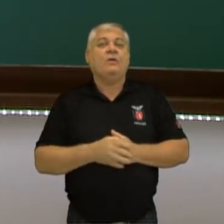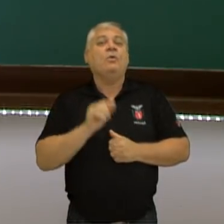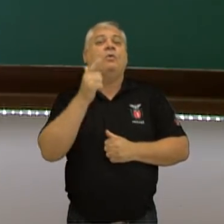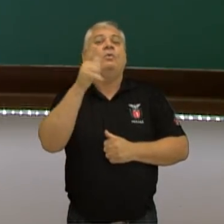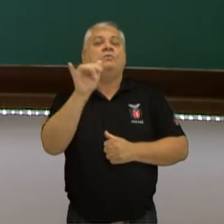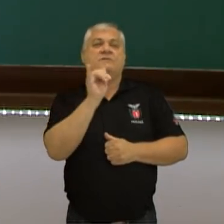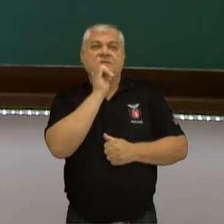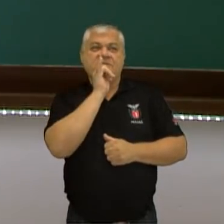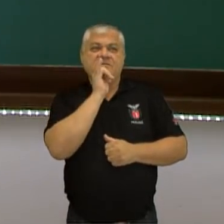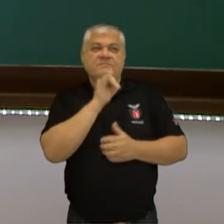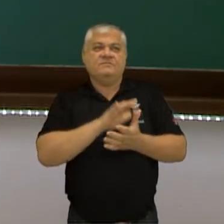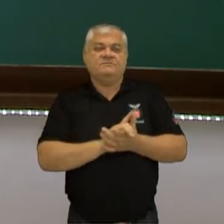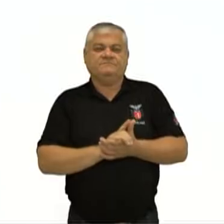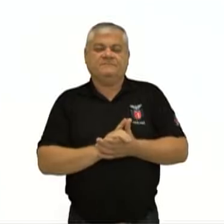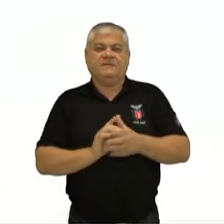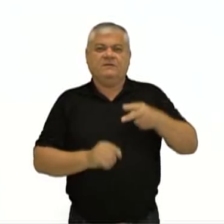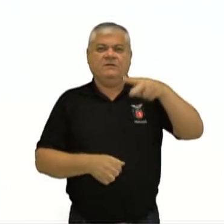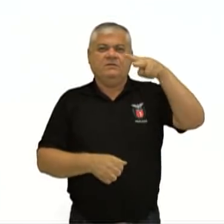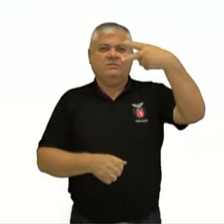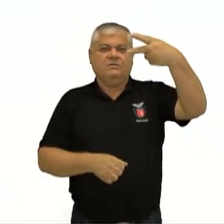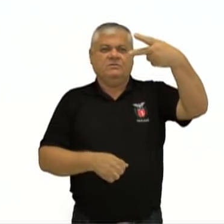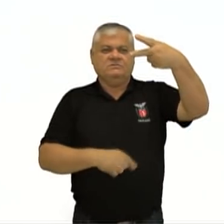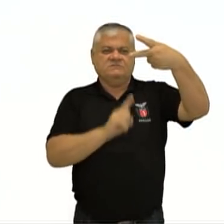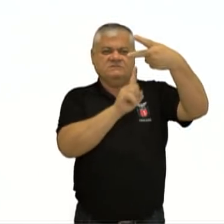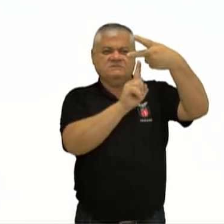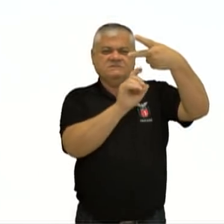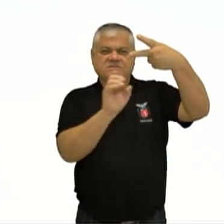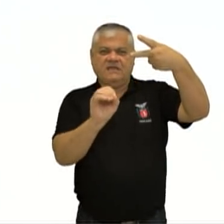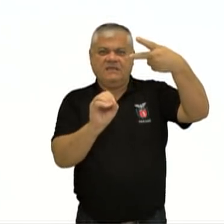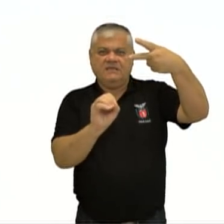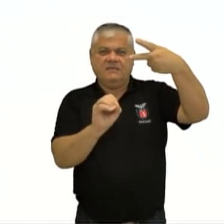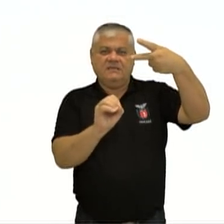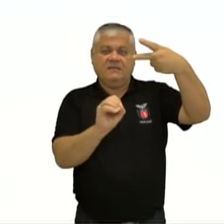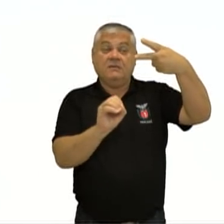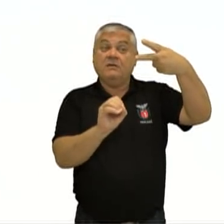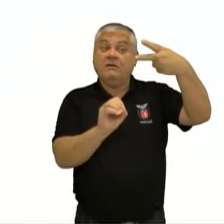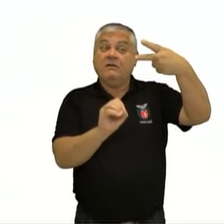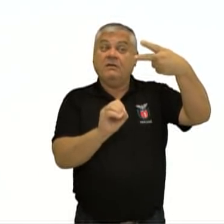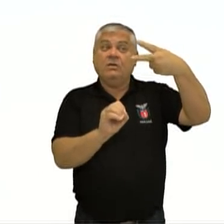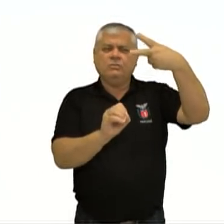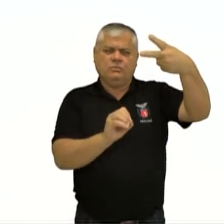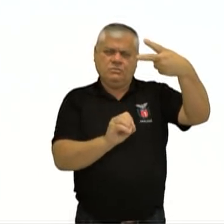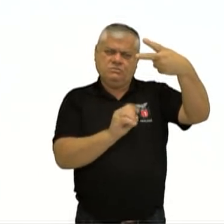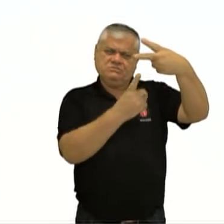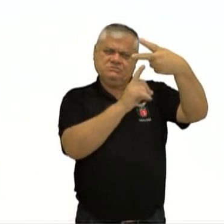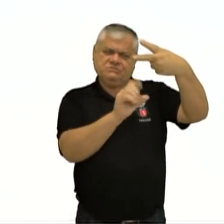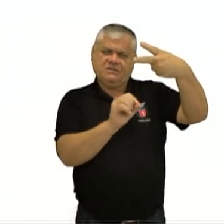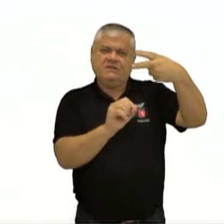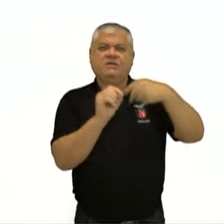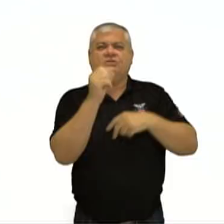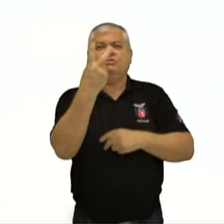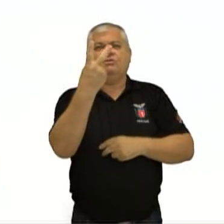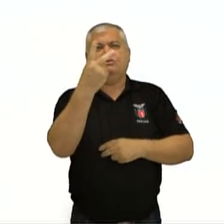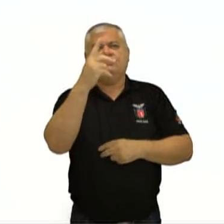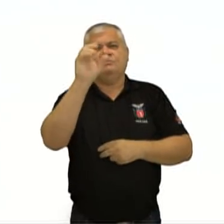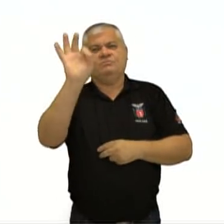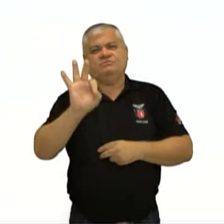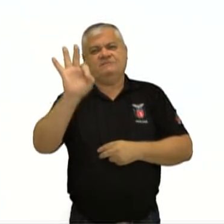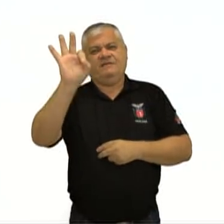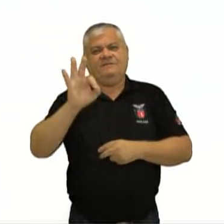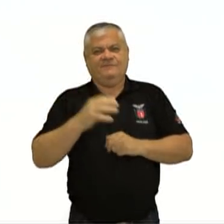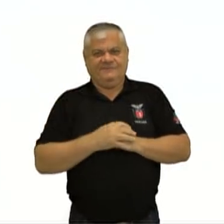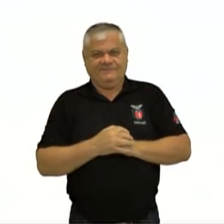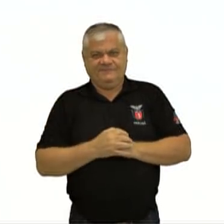outros exemplos. O 2 sobre 100 é 2 centésimos. Se eu escrever como porcentagem, vai ficar como? Vai ficar